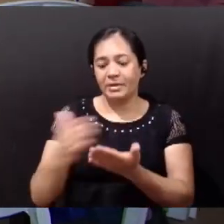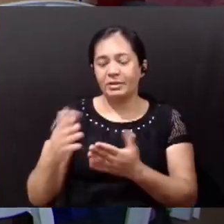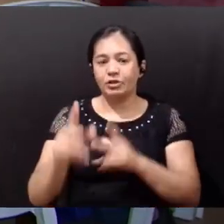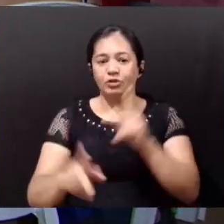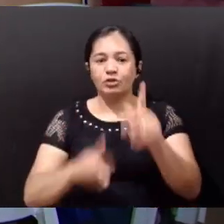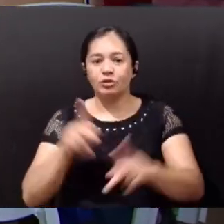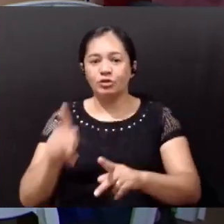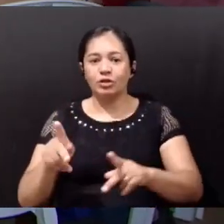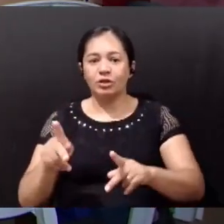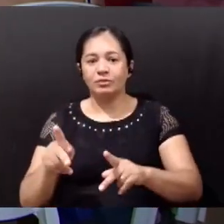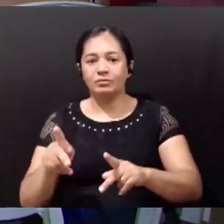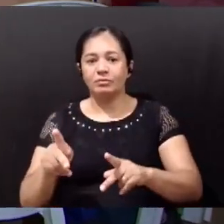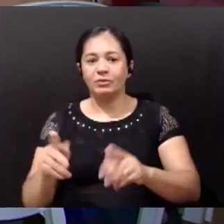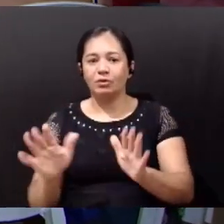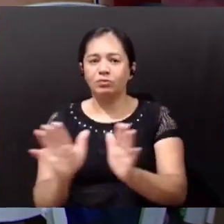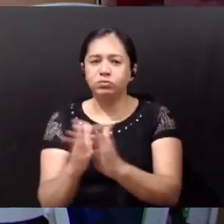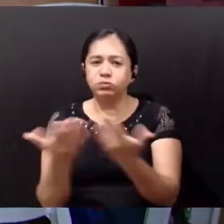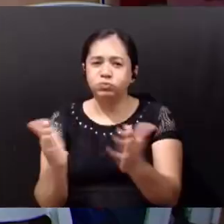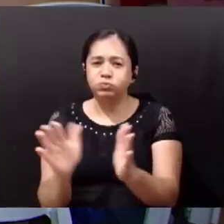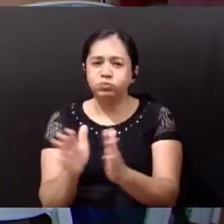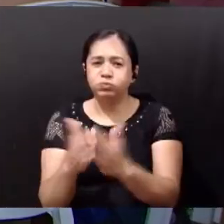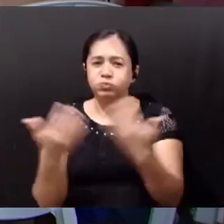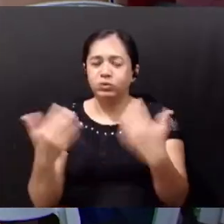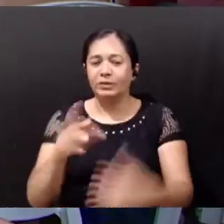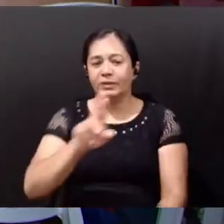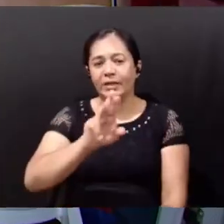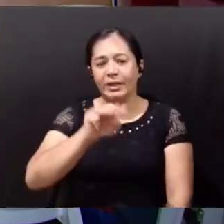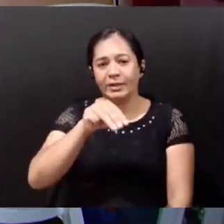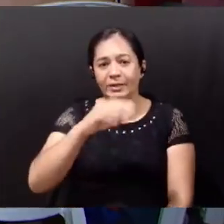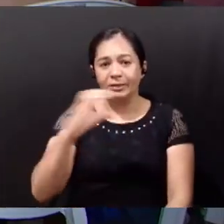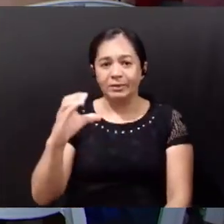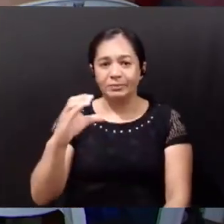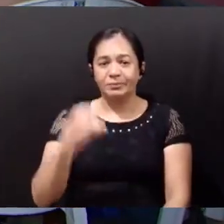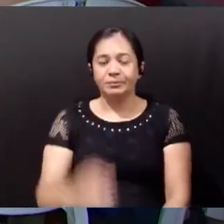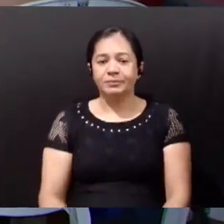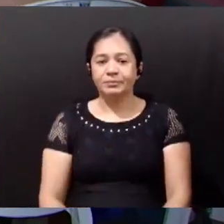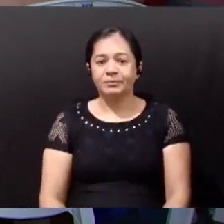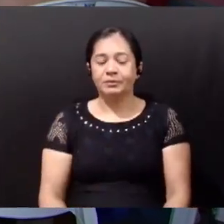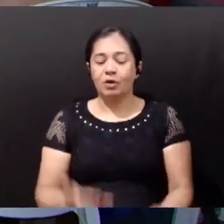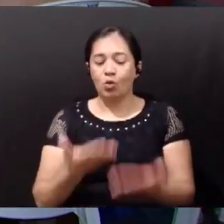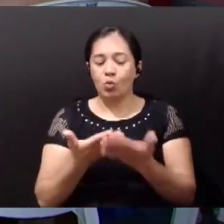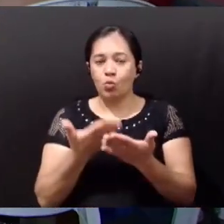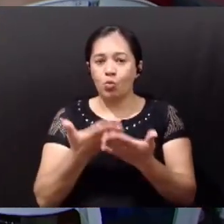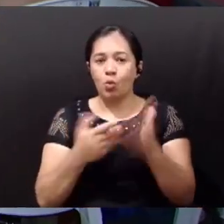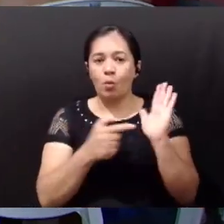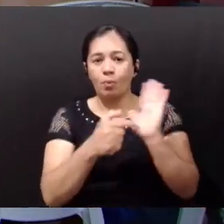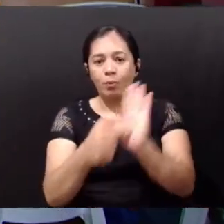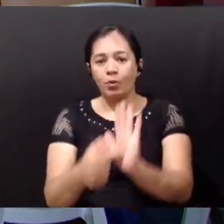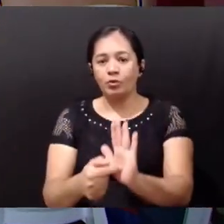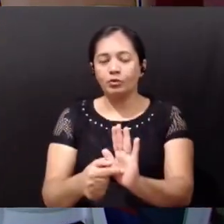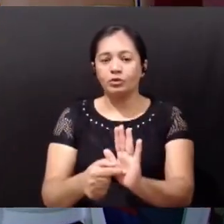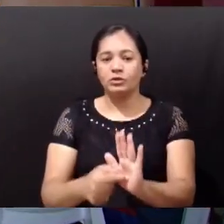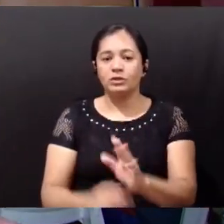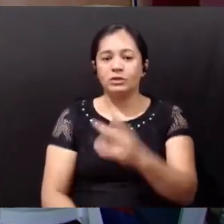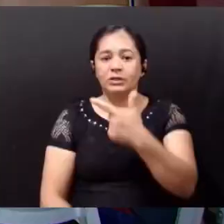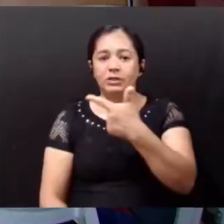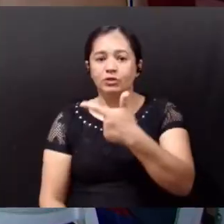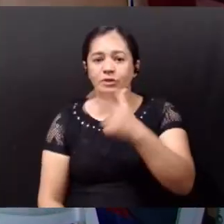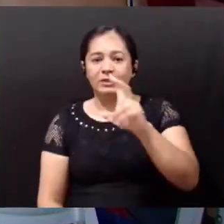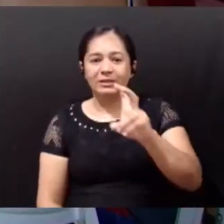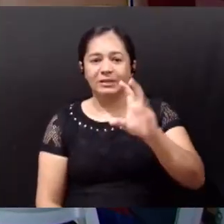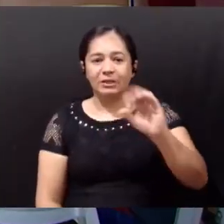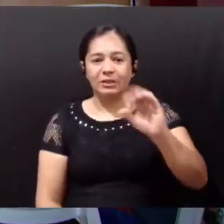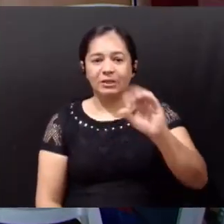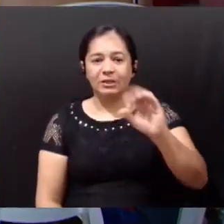extrema pobreza na região metropolitana. Estudos apontam que são mais de 250 mil